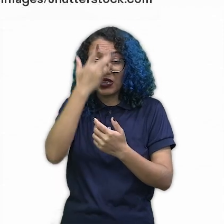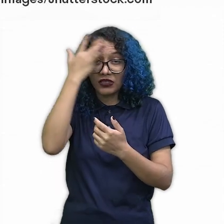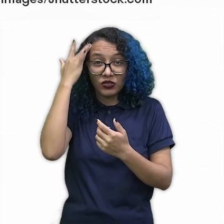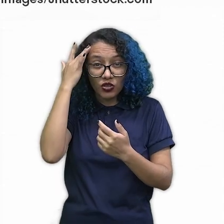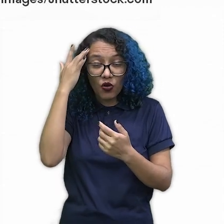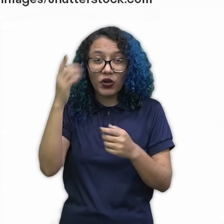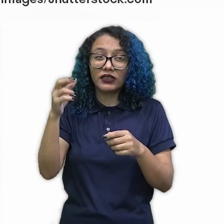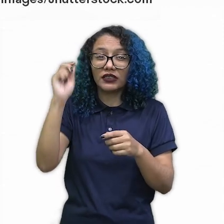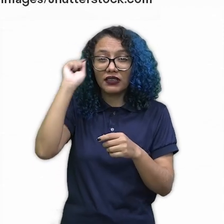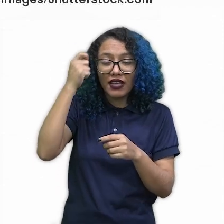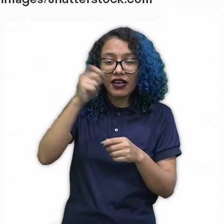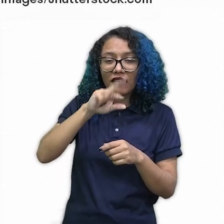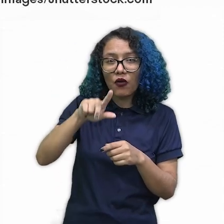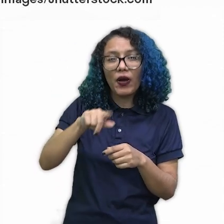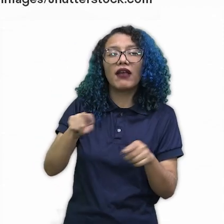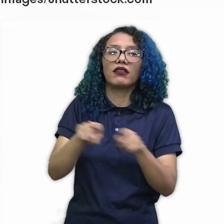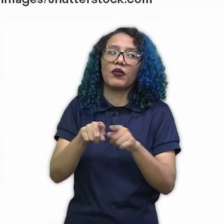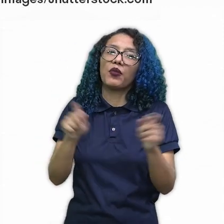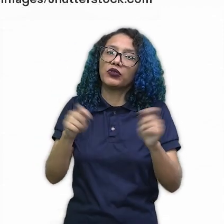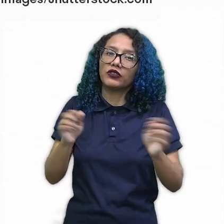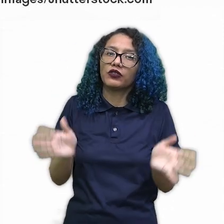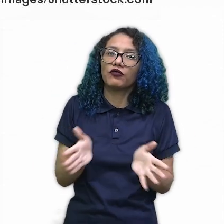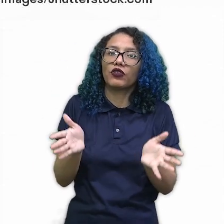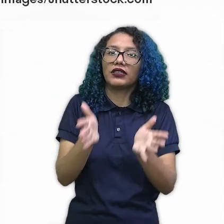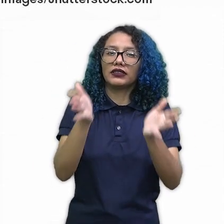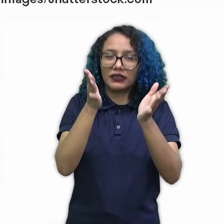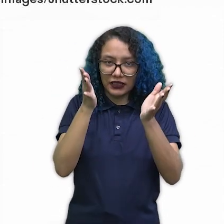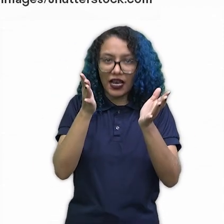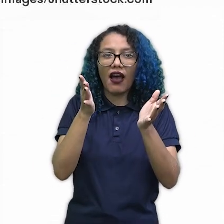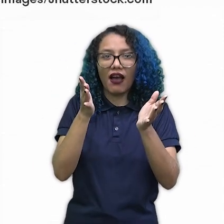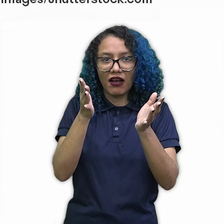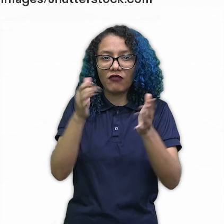não negras através de práticas antirracistas.